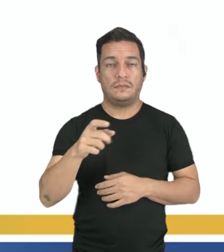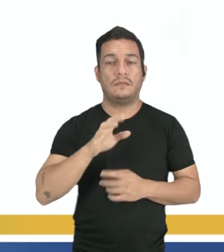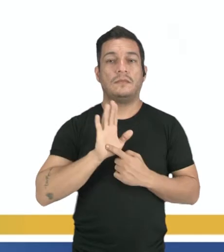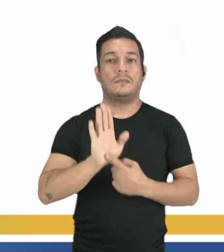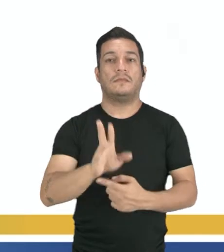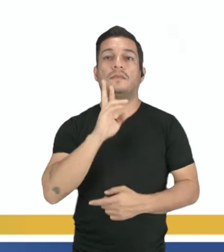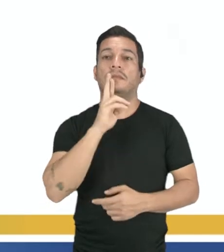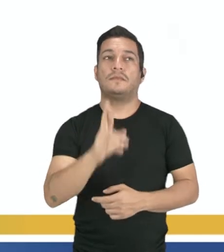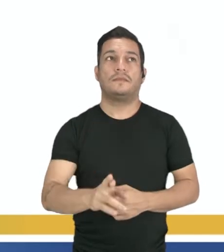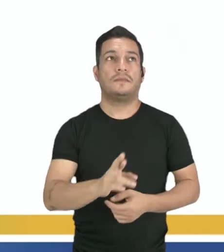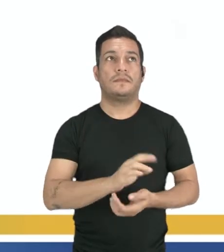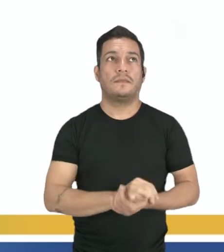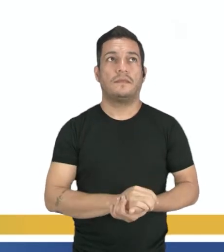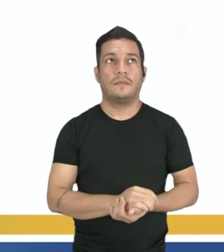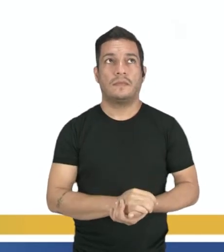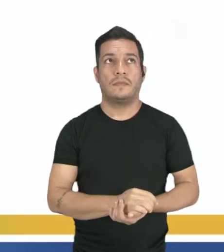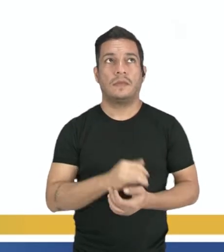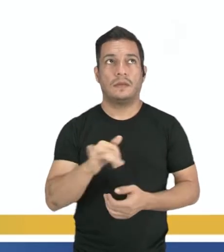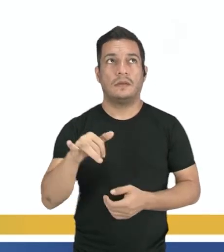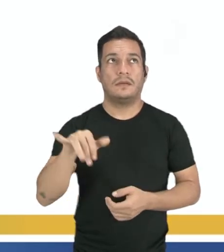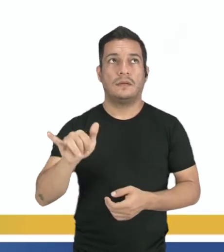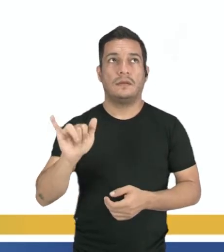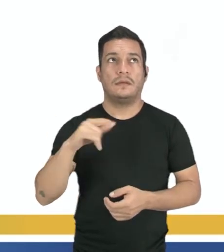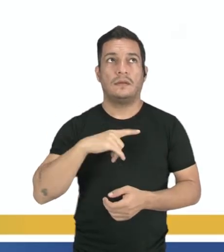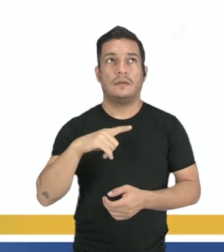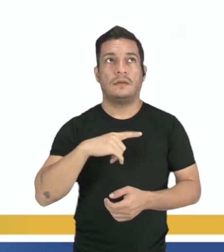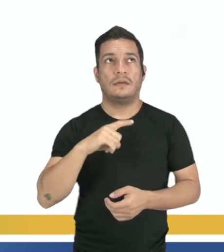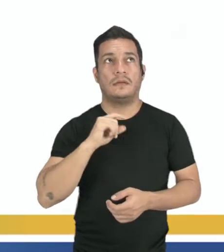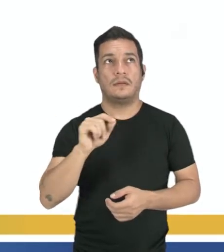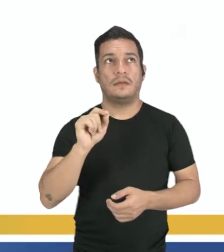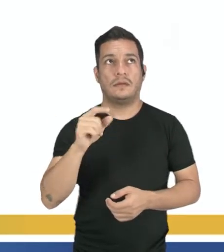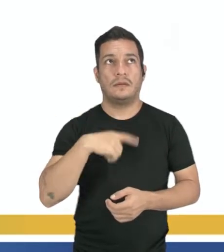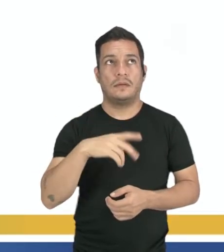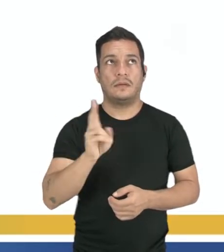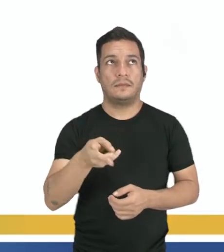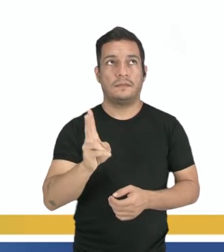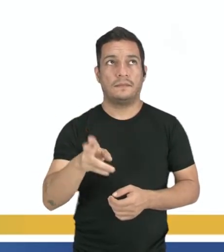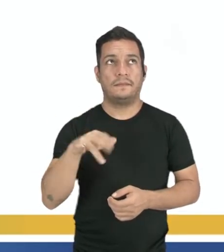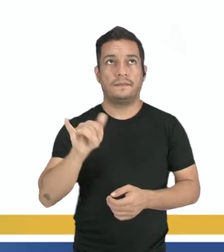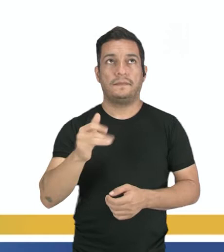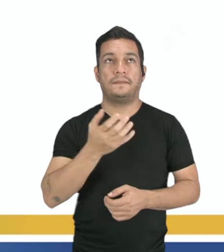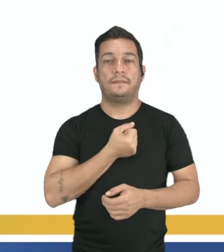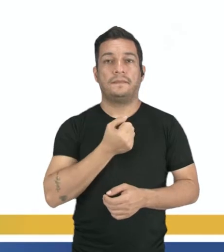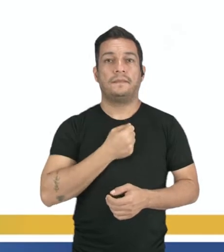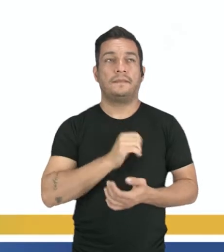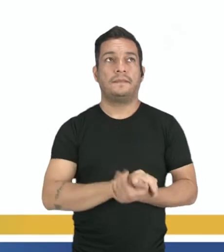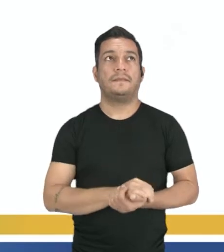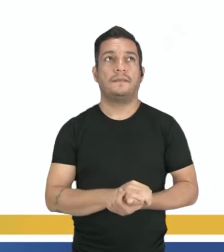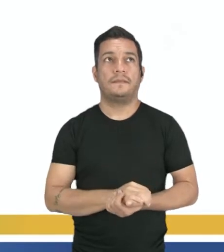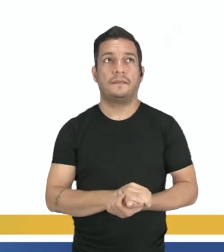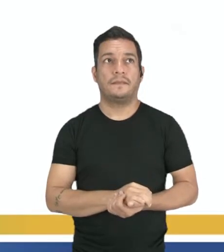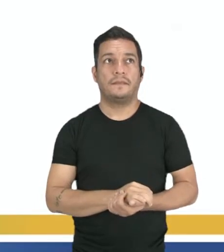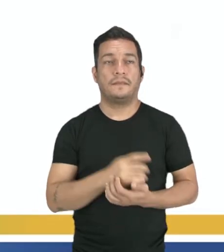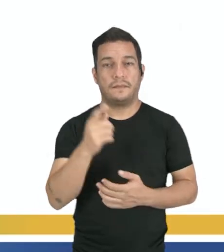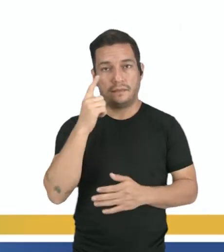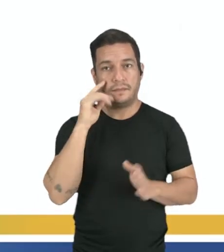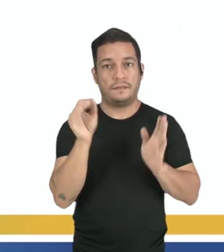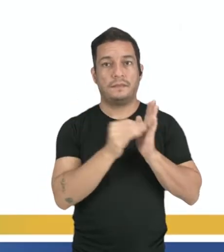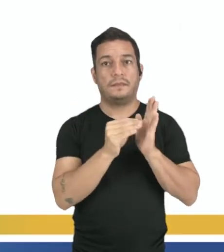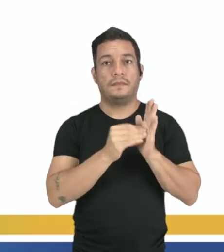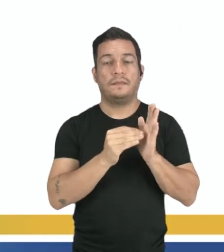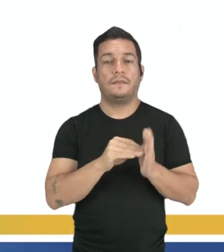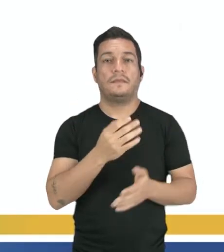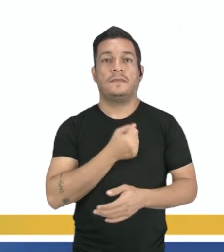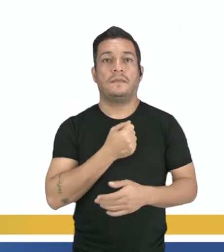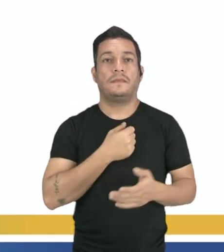no resultado. E se o y vem posteriormente, então devemos manter o valor de y em segundo. Então, atribuindo valores a